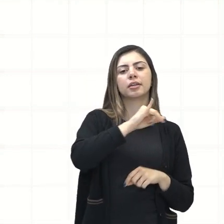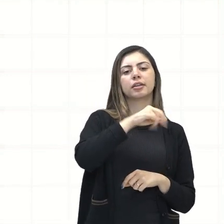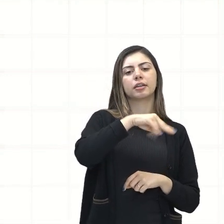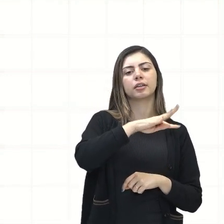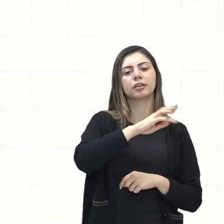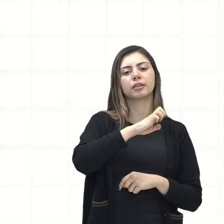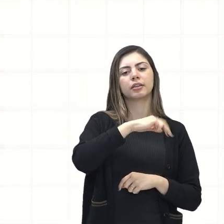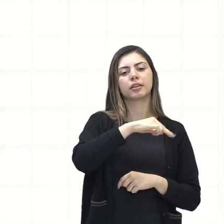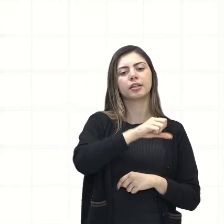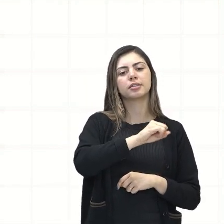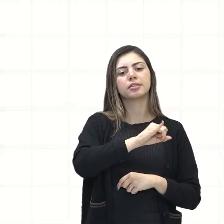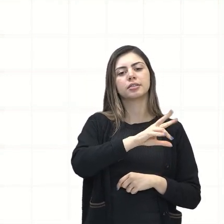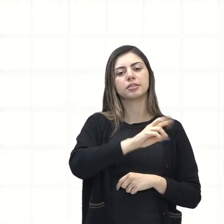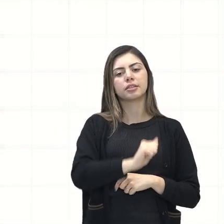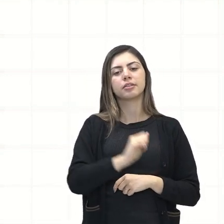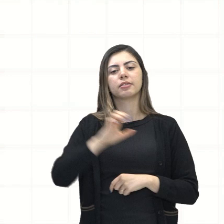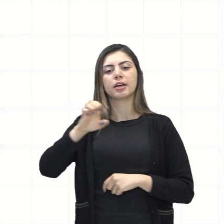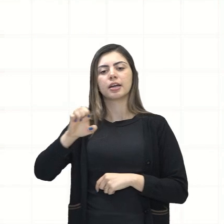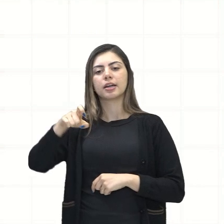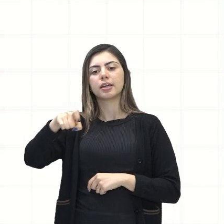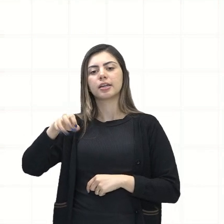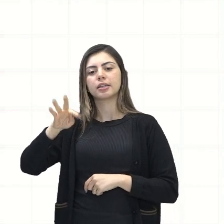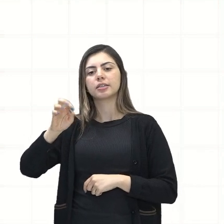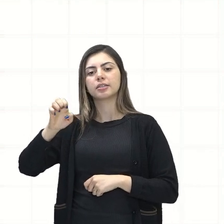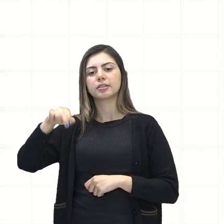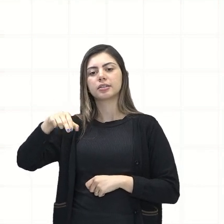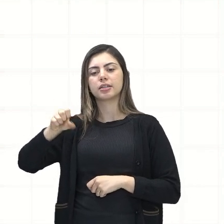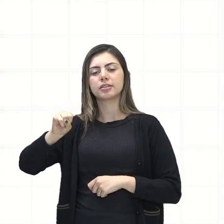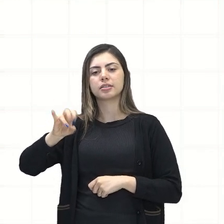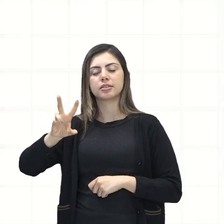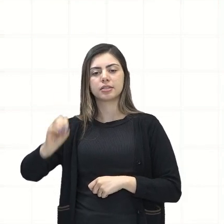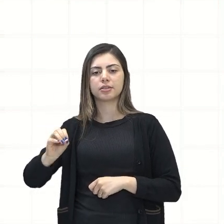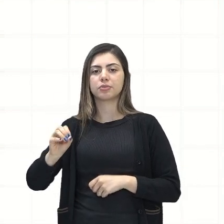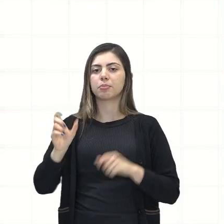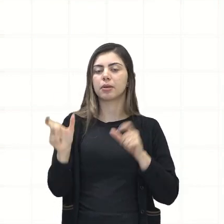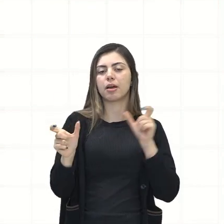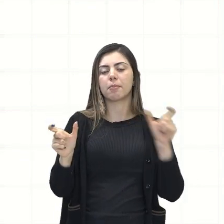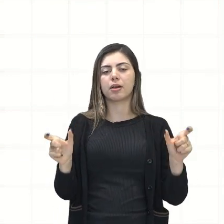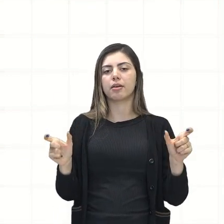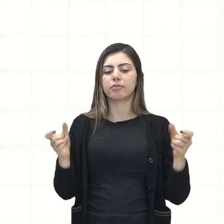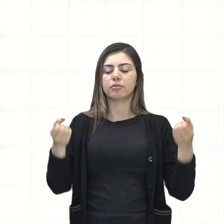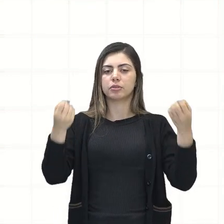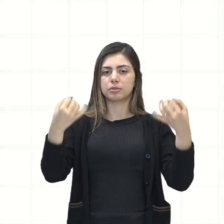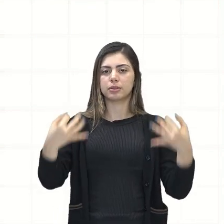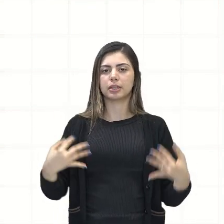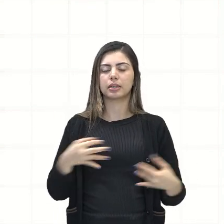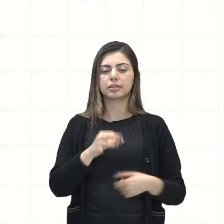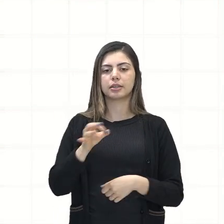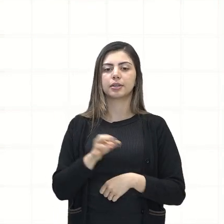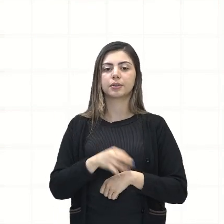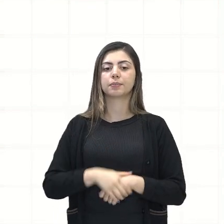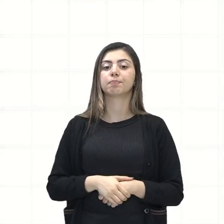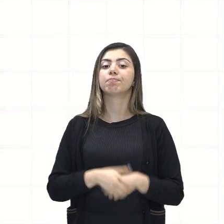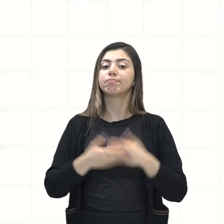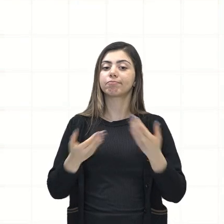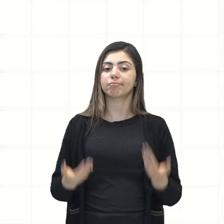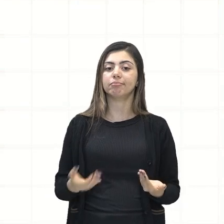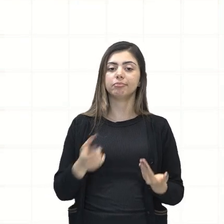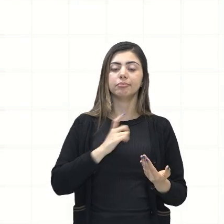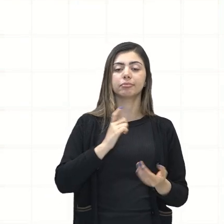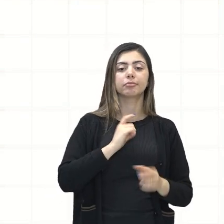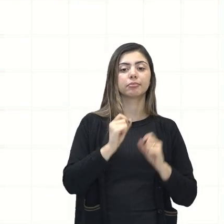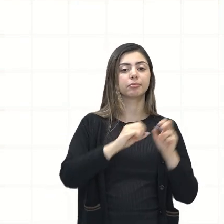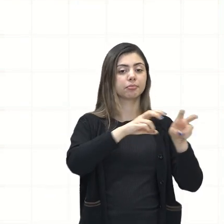extensiva? Bem, vou fazer um parêntese para explicar melhor para vocês essa questão, tá certo? Olha só, a agricultura